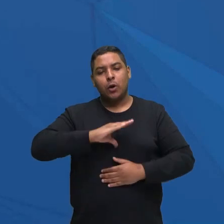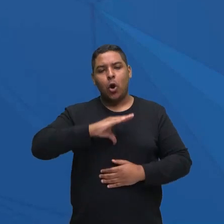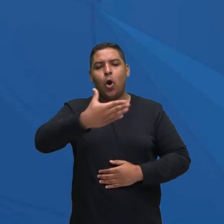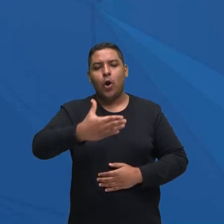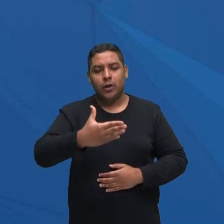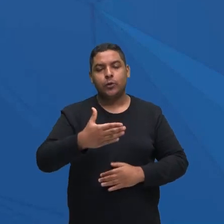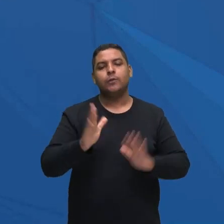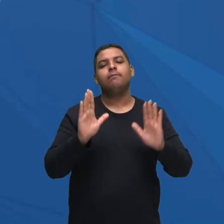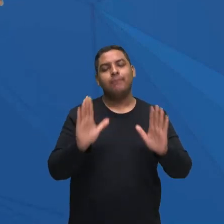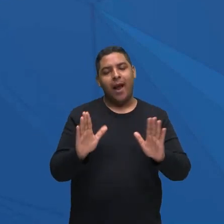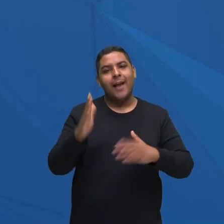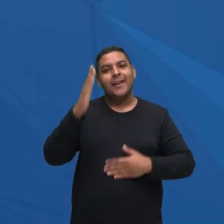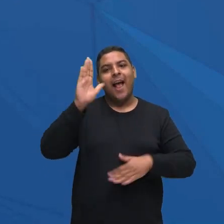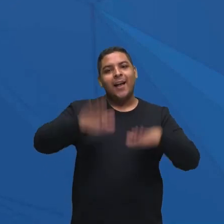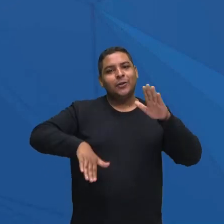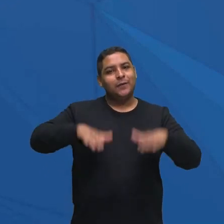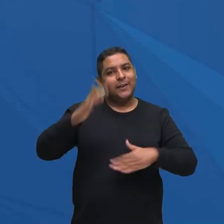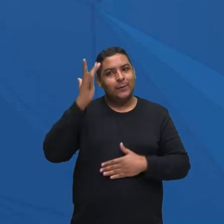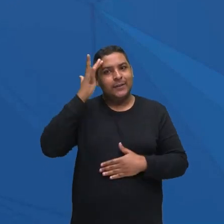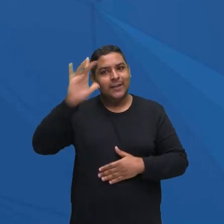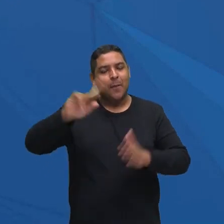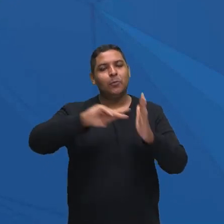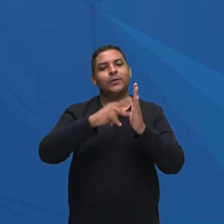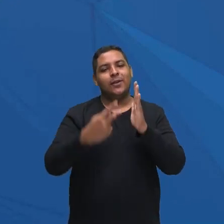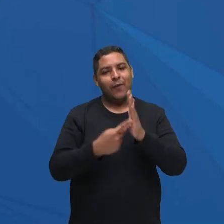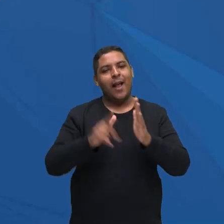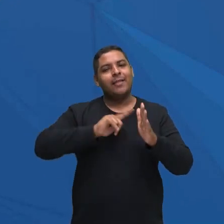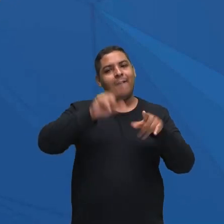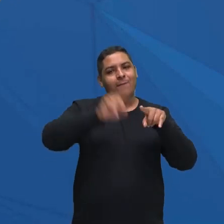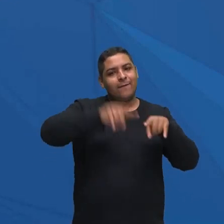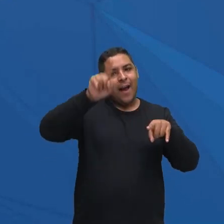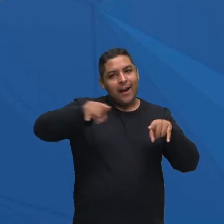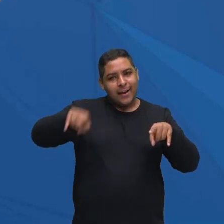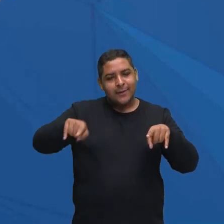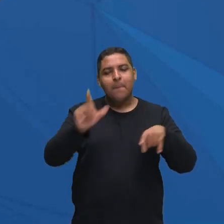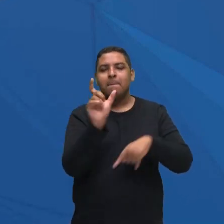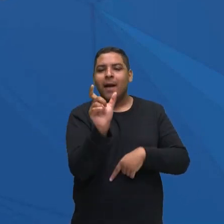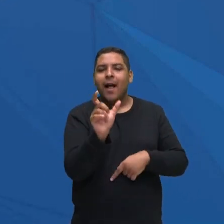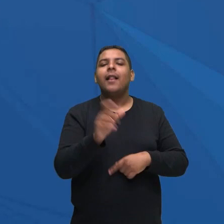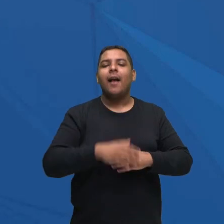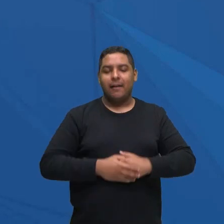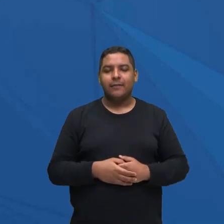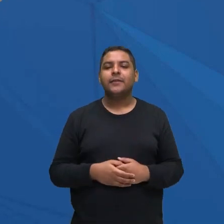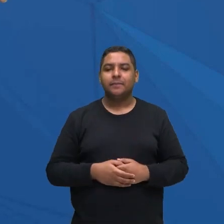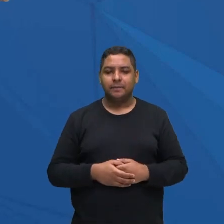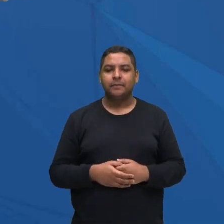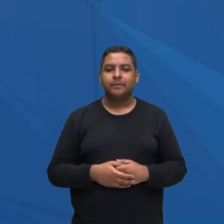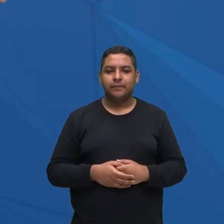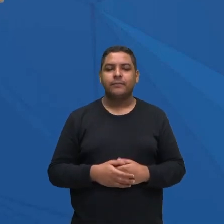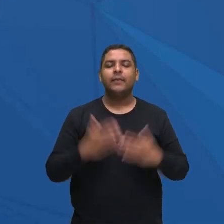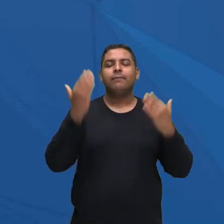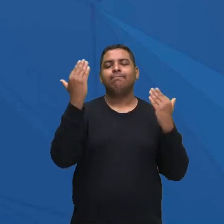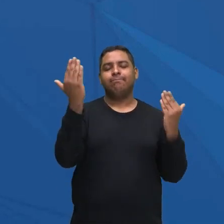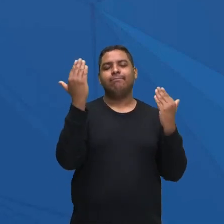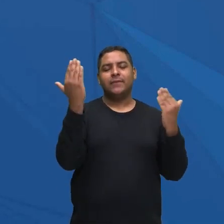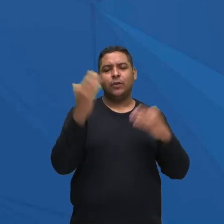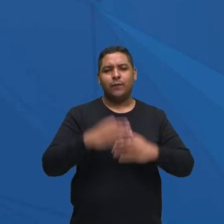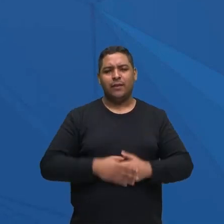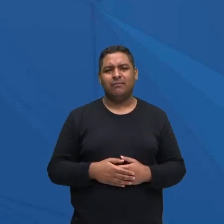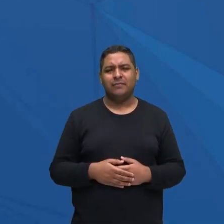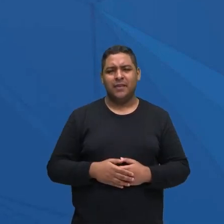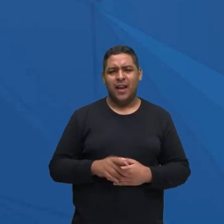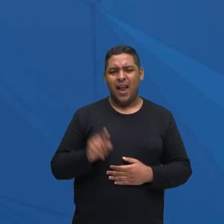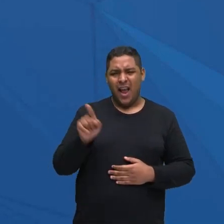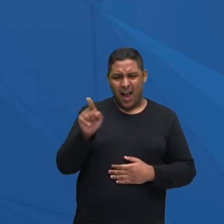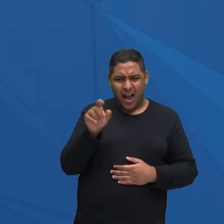o significado, né? A variação para a palavra cabreiro, a resposta correta é desconfiado. Então, quando você fala assim, a